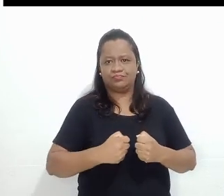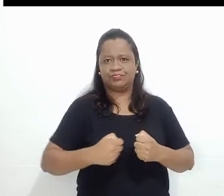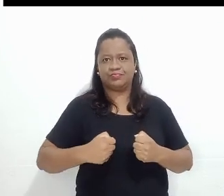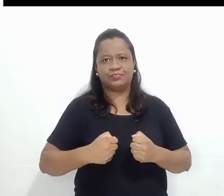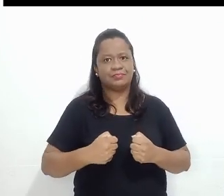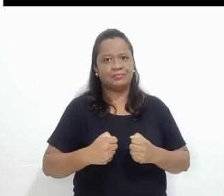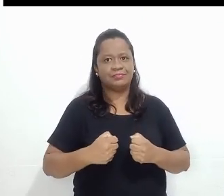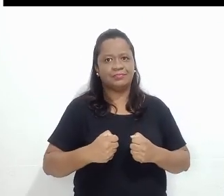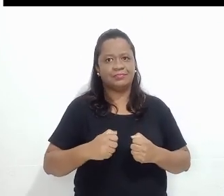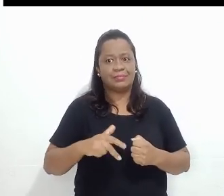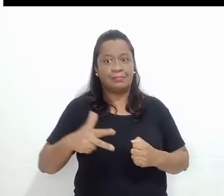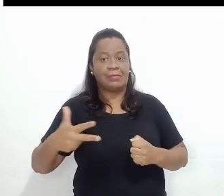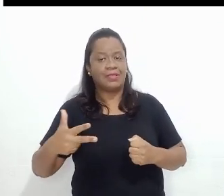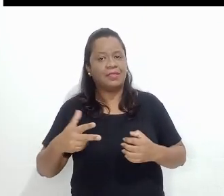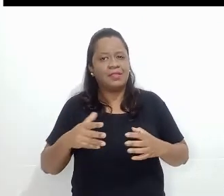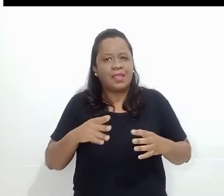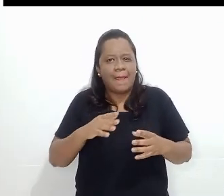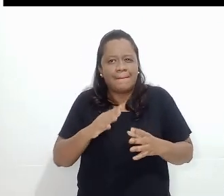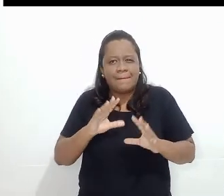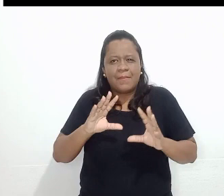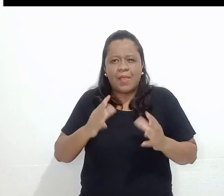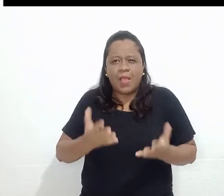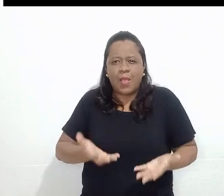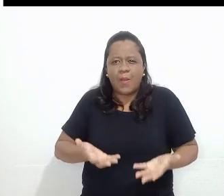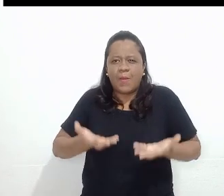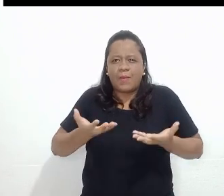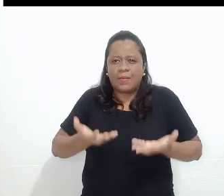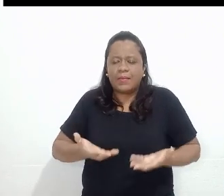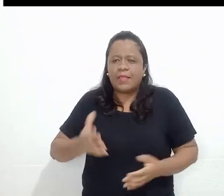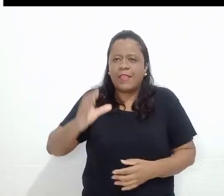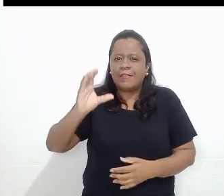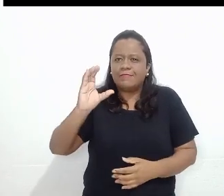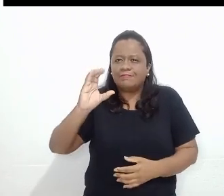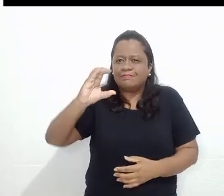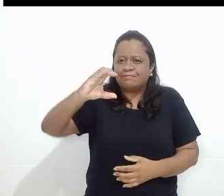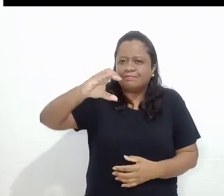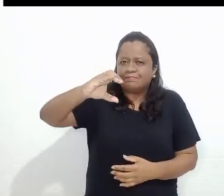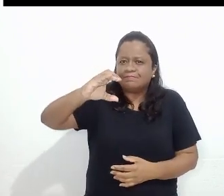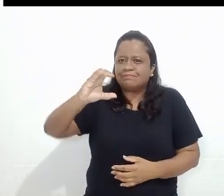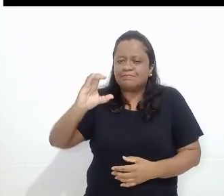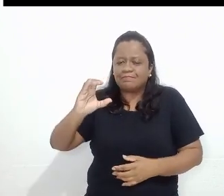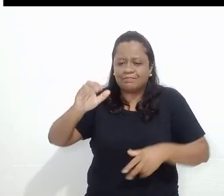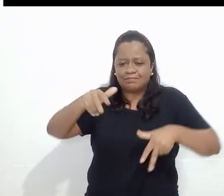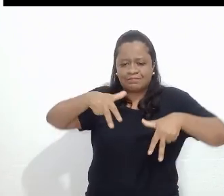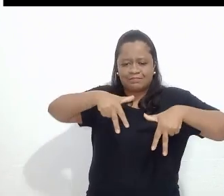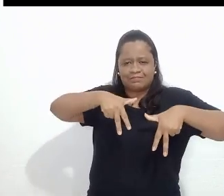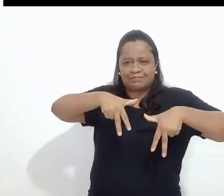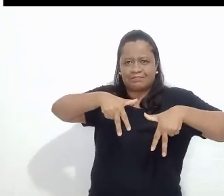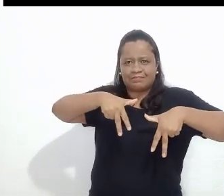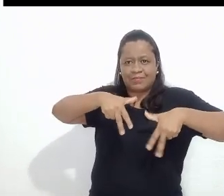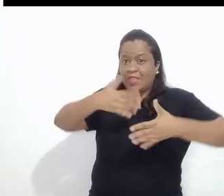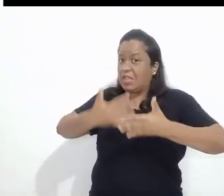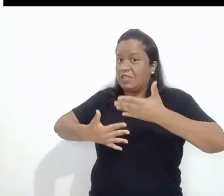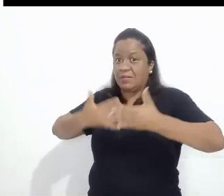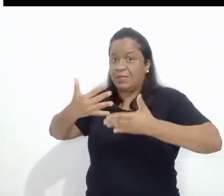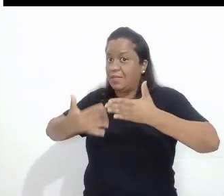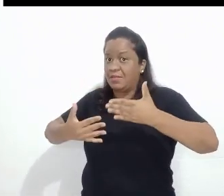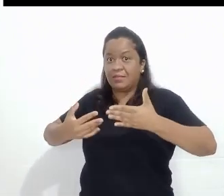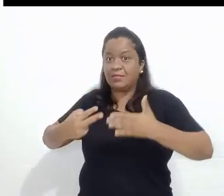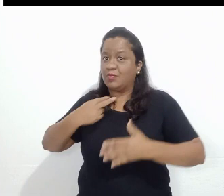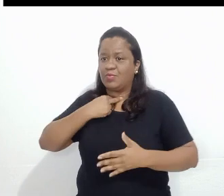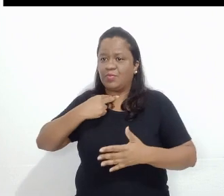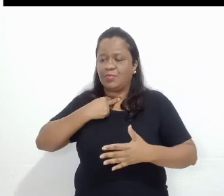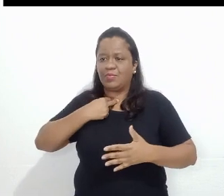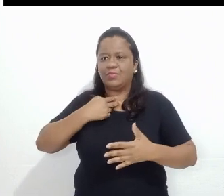ter que ter uma mão bem leve, fazer um trabalho bem sutil para ela poder conseguir trabalhar sem atrapalhar o operador. Você vê